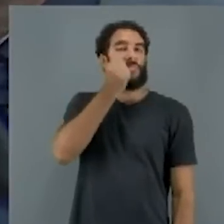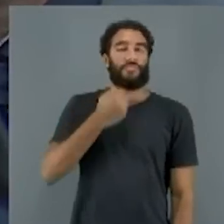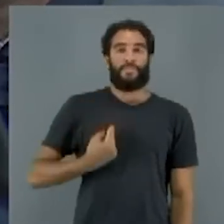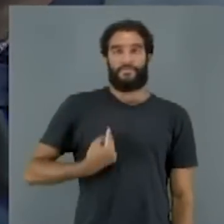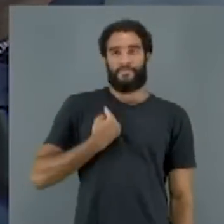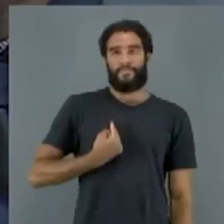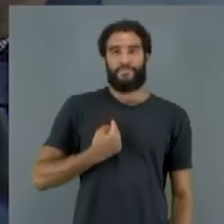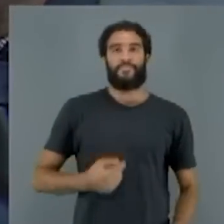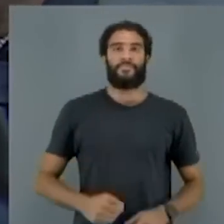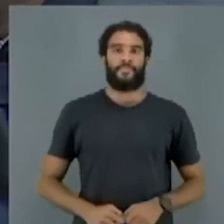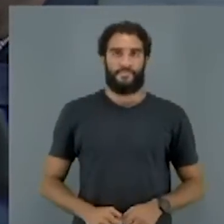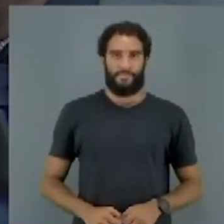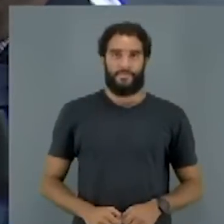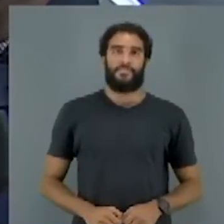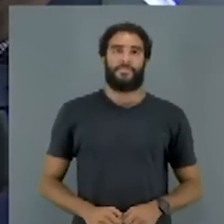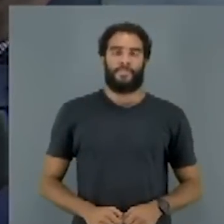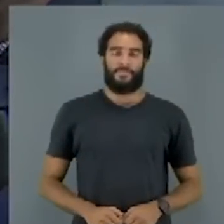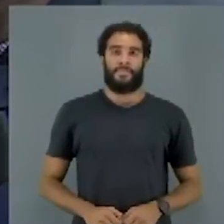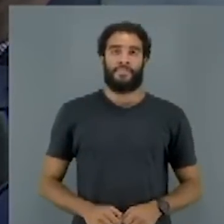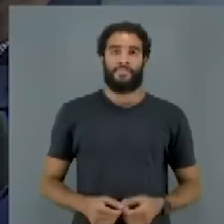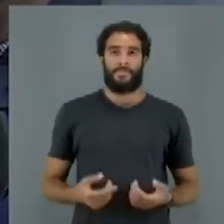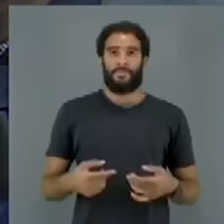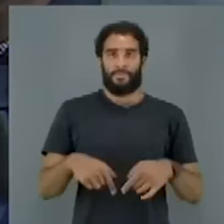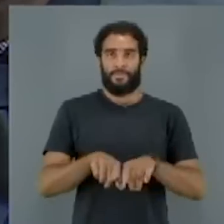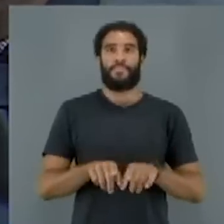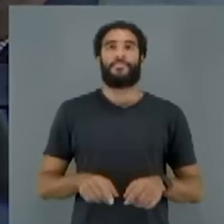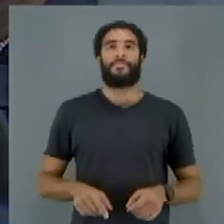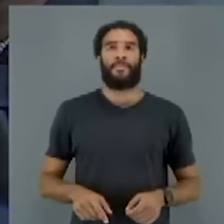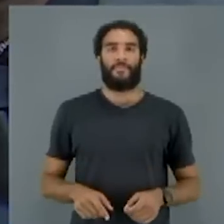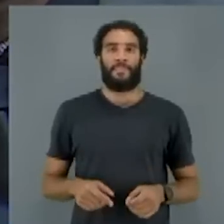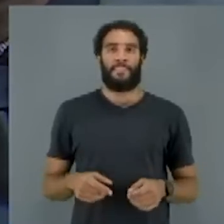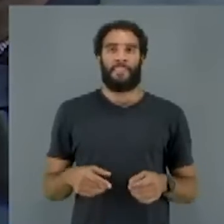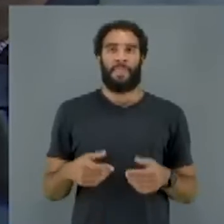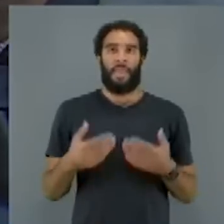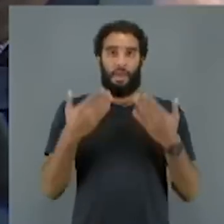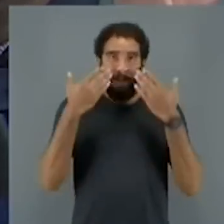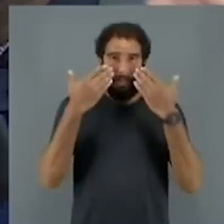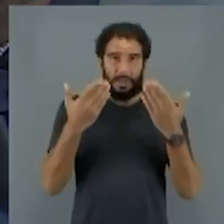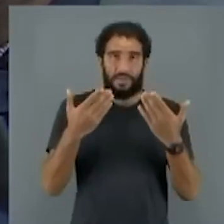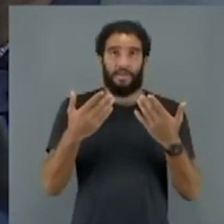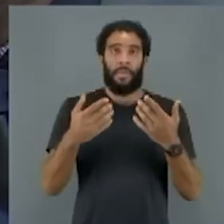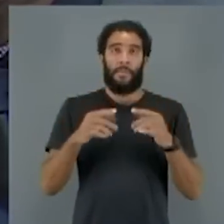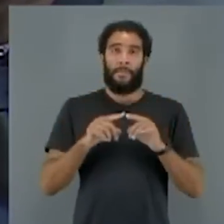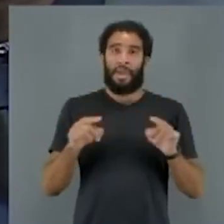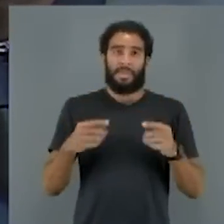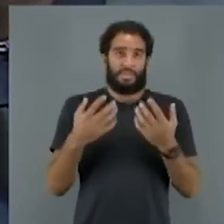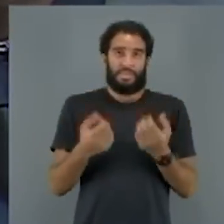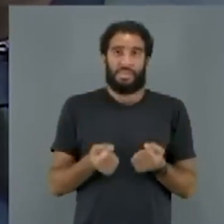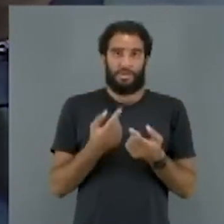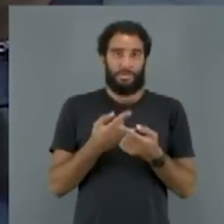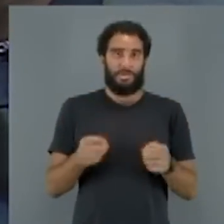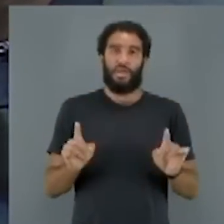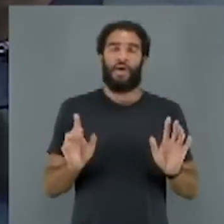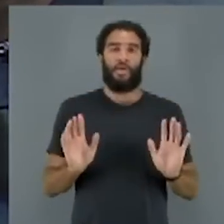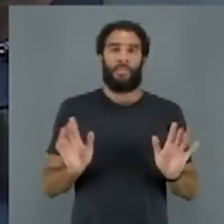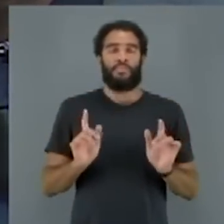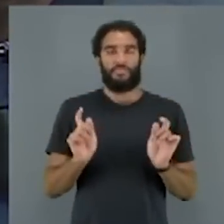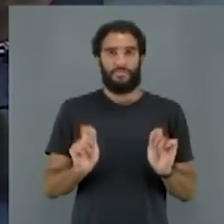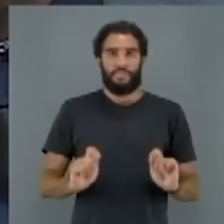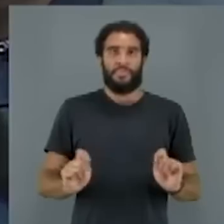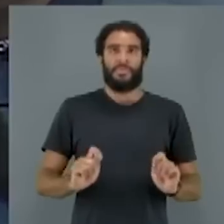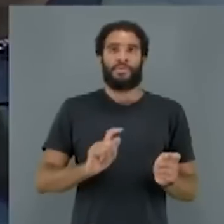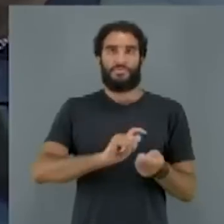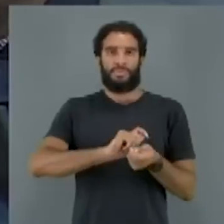E a gente queria, presidente, ter feito uma apresentação, não foi autorizado, né? Então a gente teve que se readequar para fazer uma